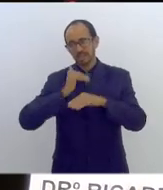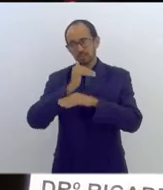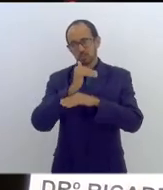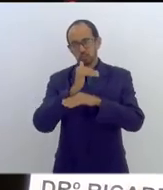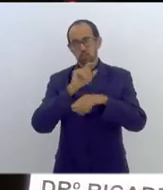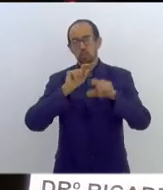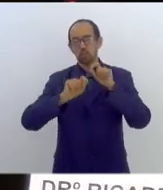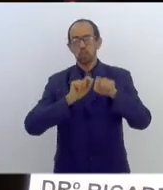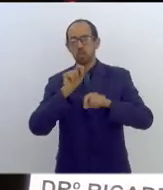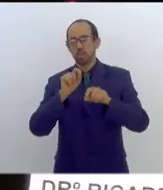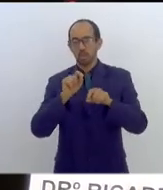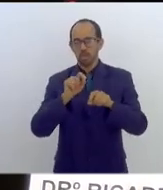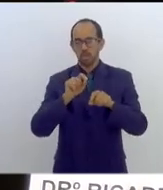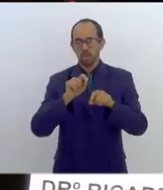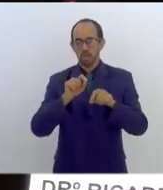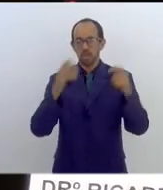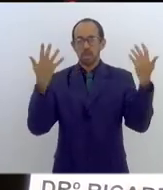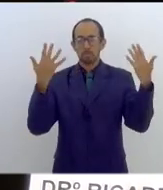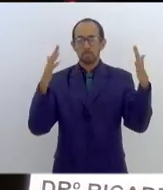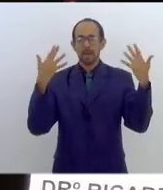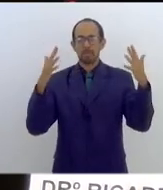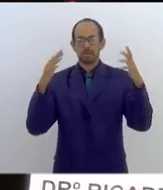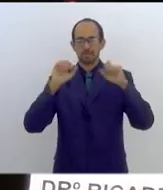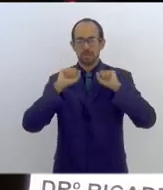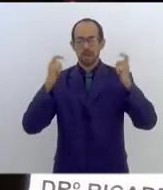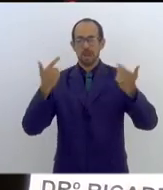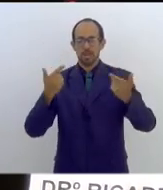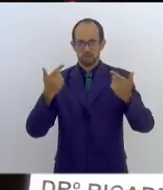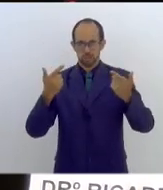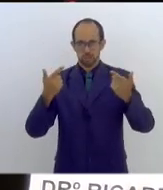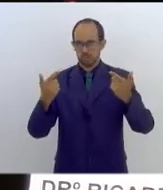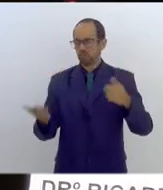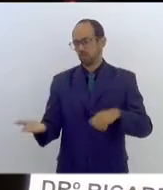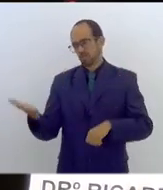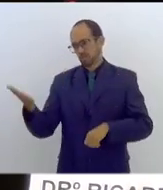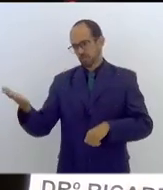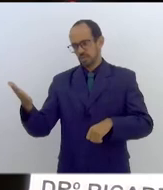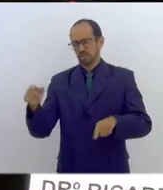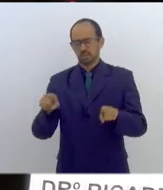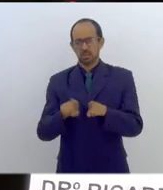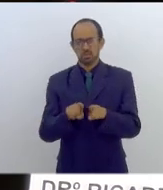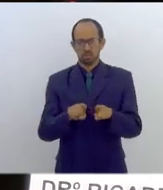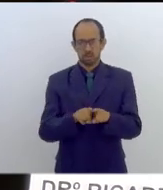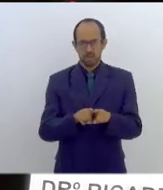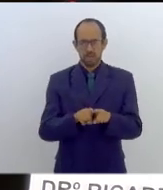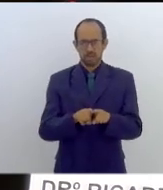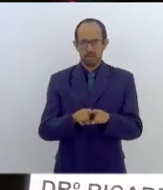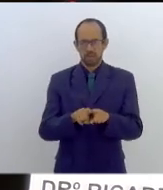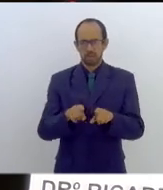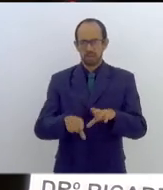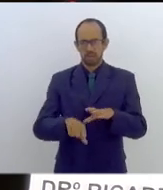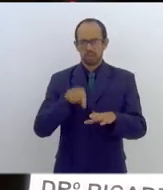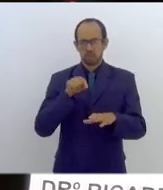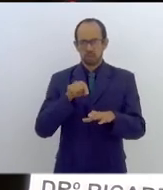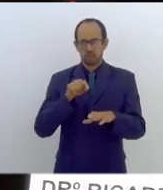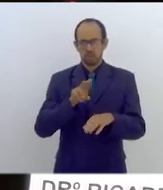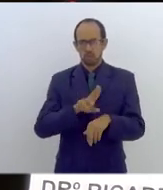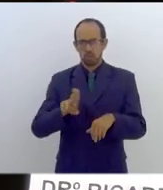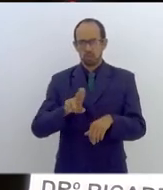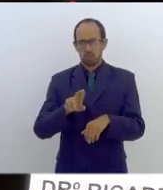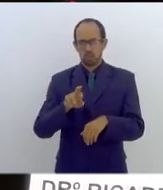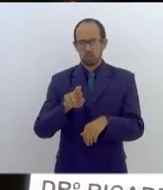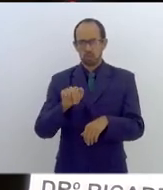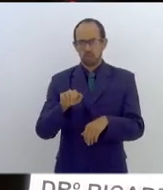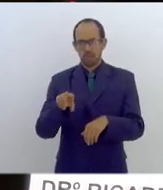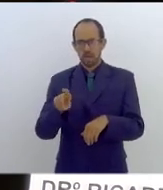presente parabenizar essa casa e vossa excelência principalmente pela escolha do nome de Ricardo Alberto